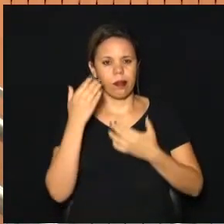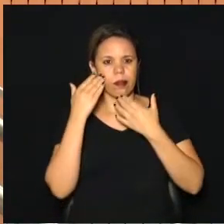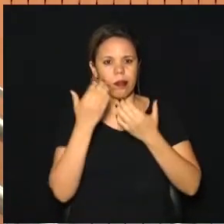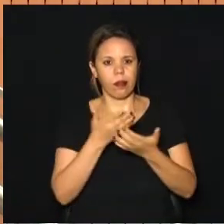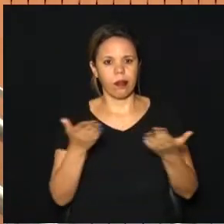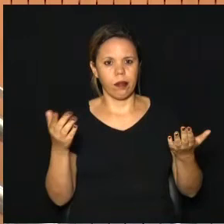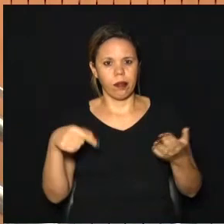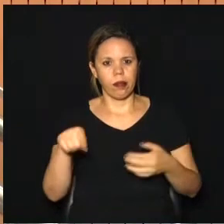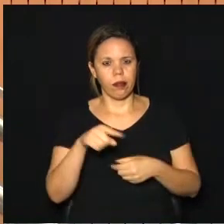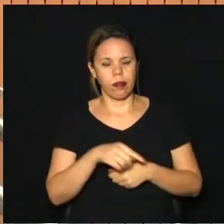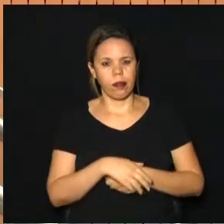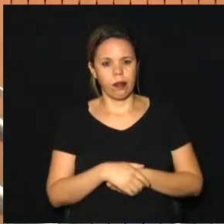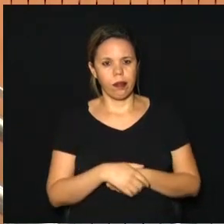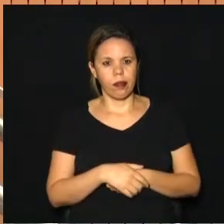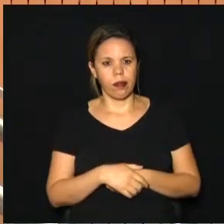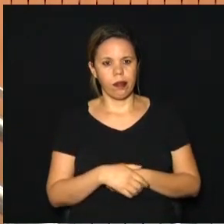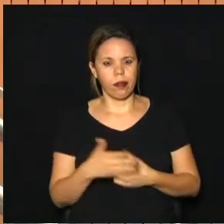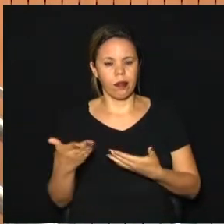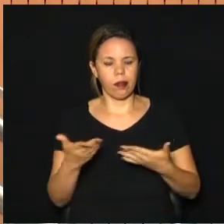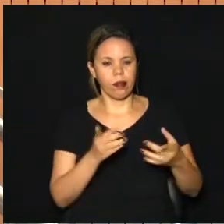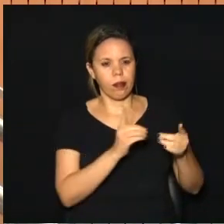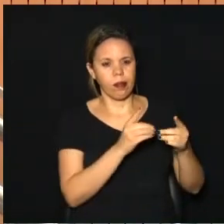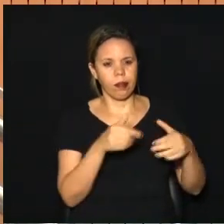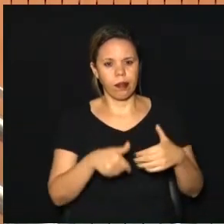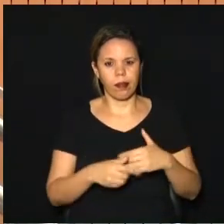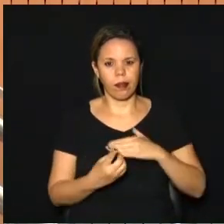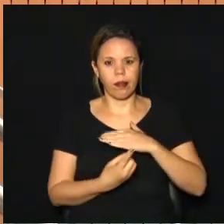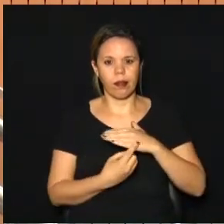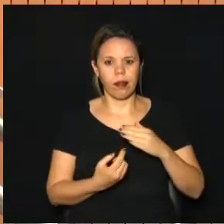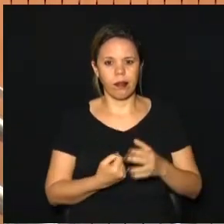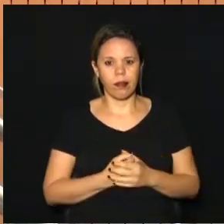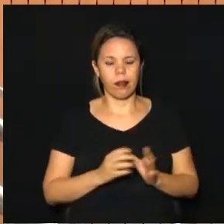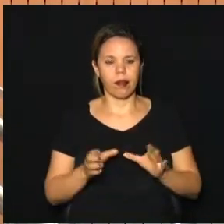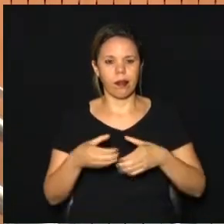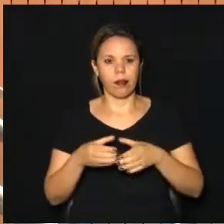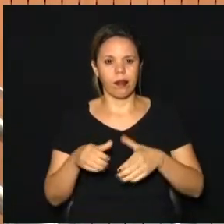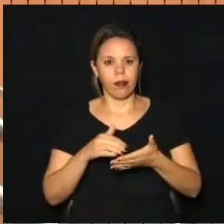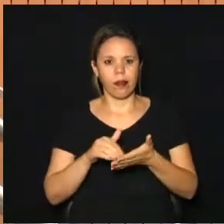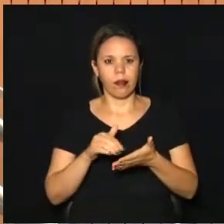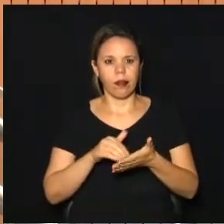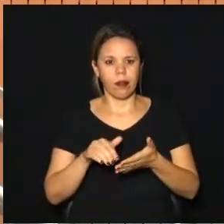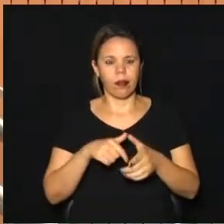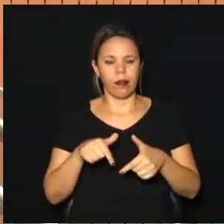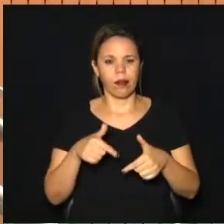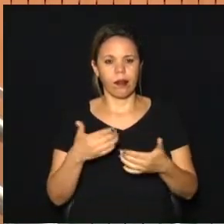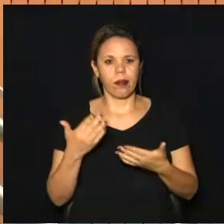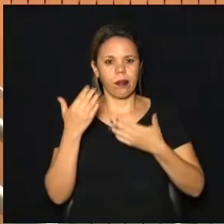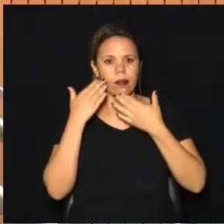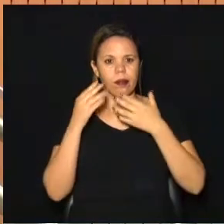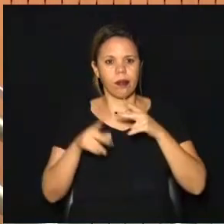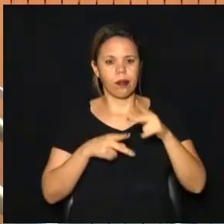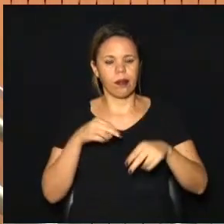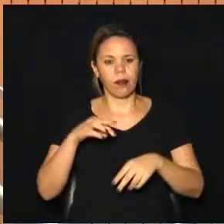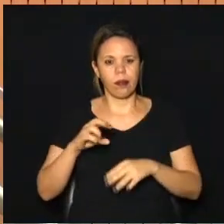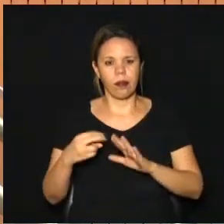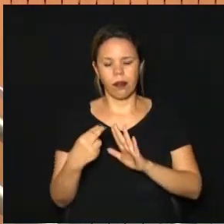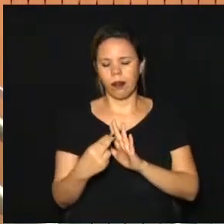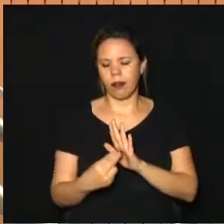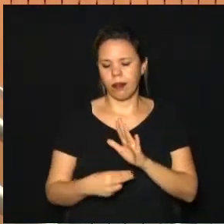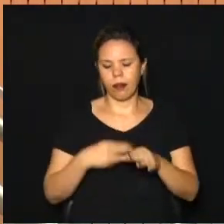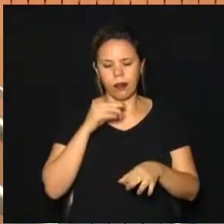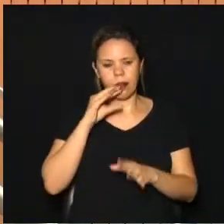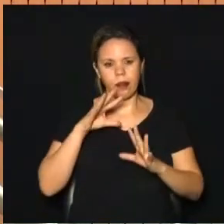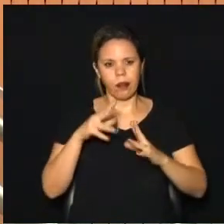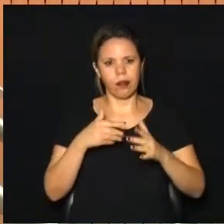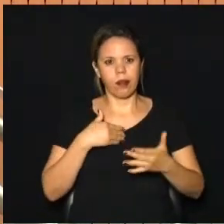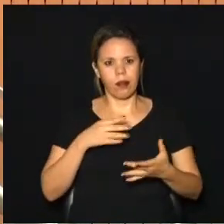agradecer pela recepção de vocês. A equipe lá do escritório, eu repito, né, o Matheus, o Messias, a Nívia,